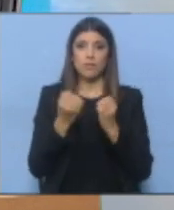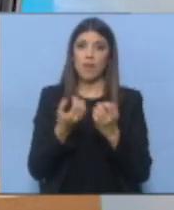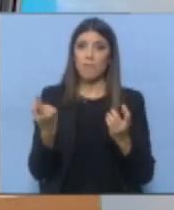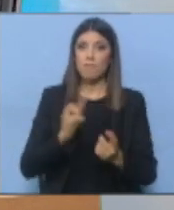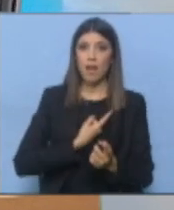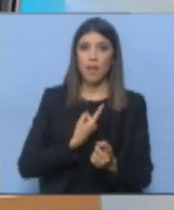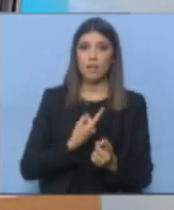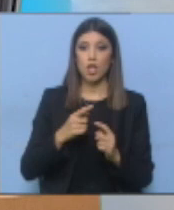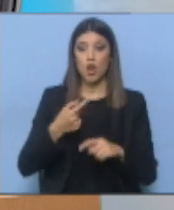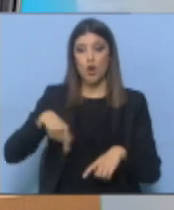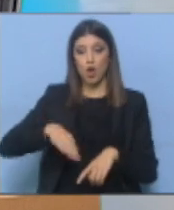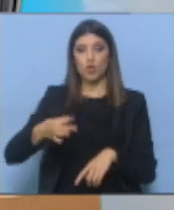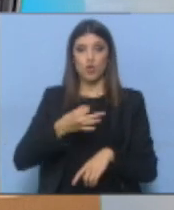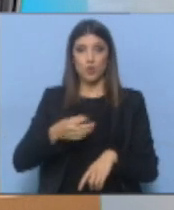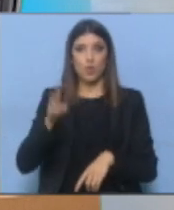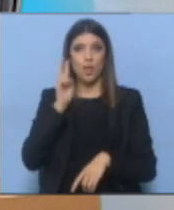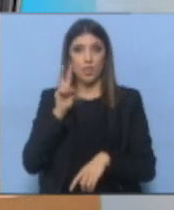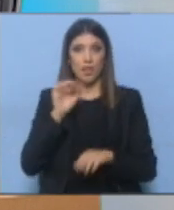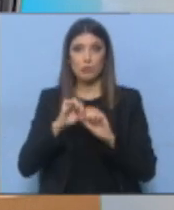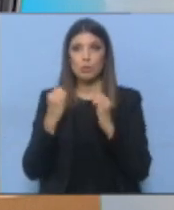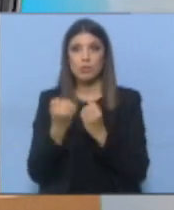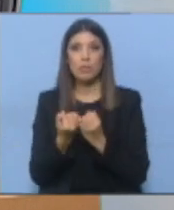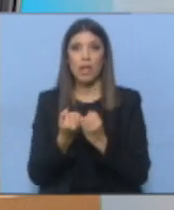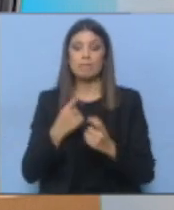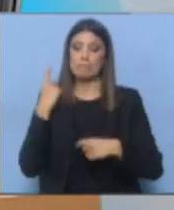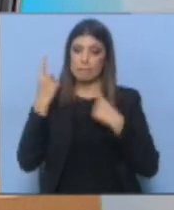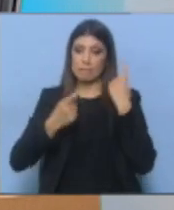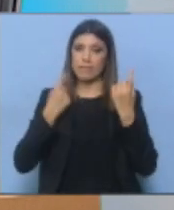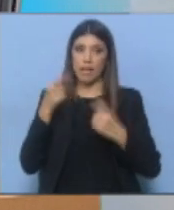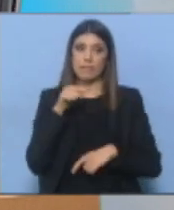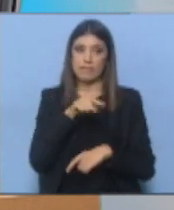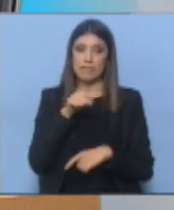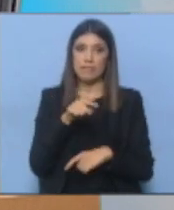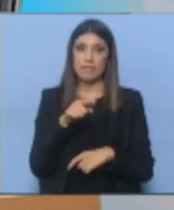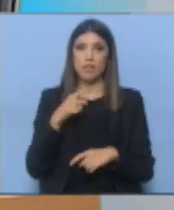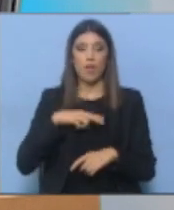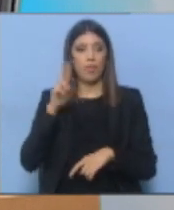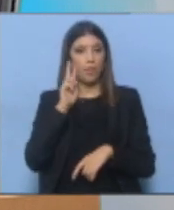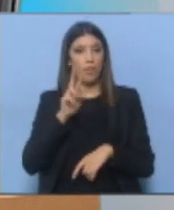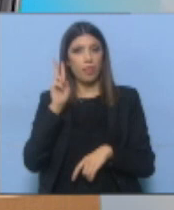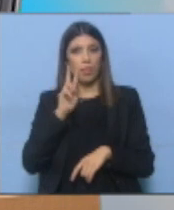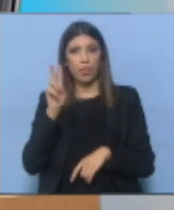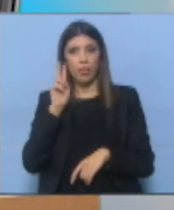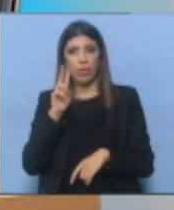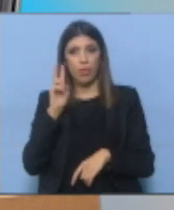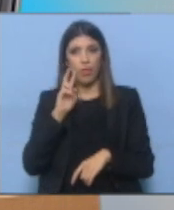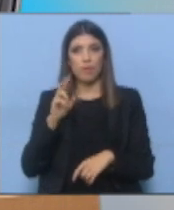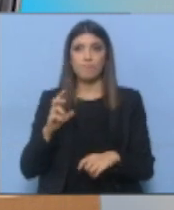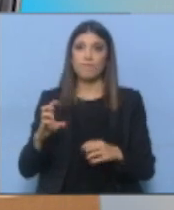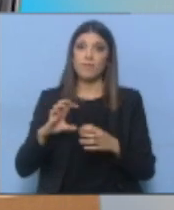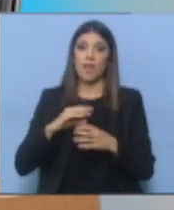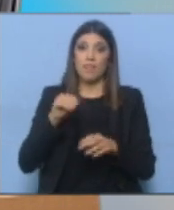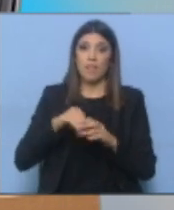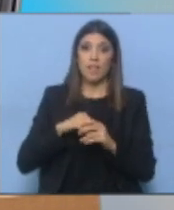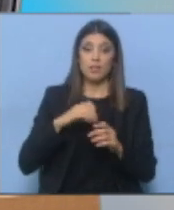refletido muito sobre isso e beneficiamos, de facto, de uma observação capilar da Caritas e das